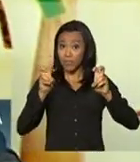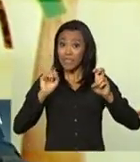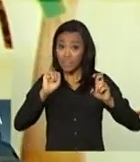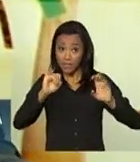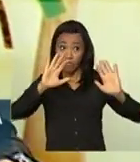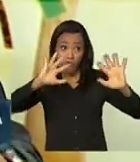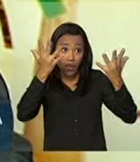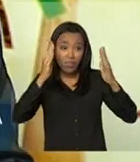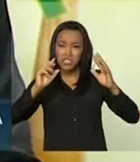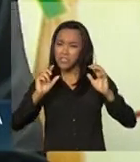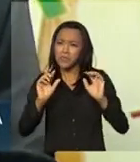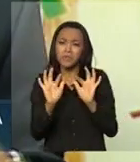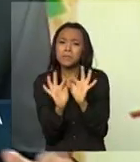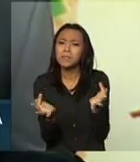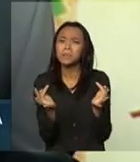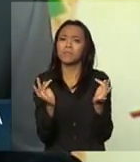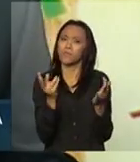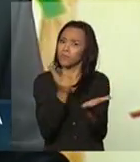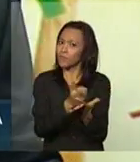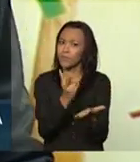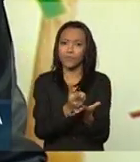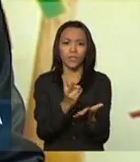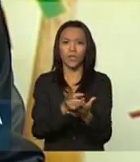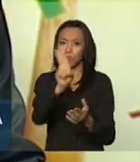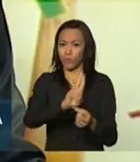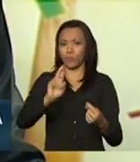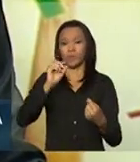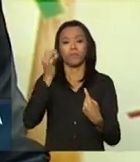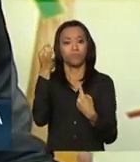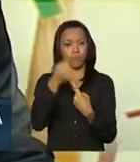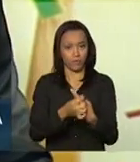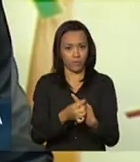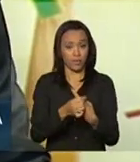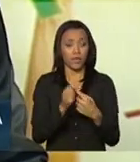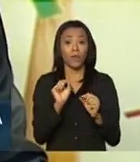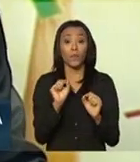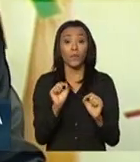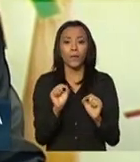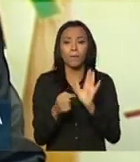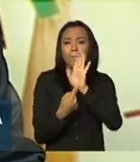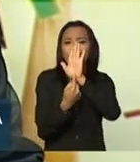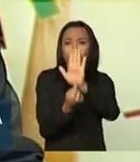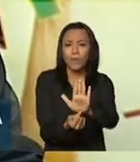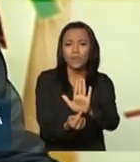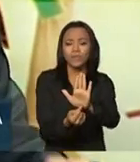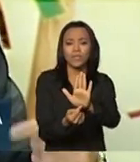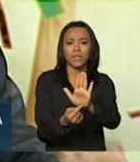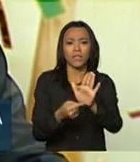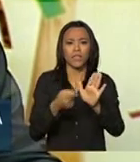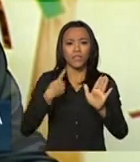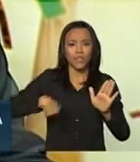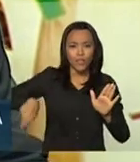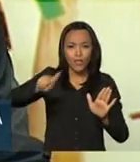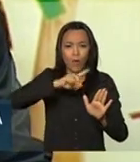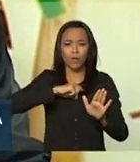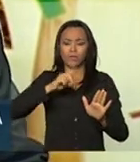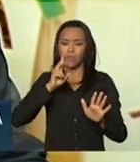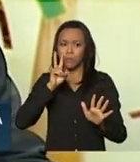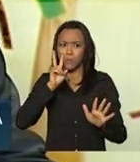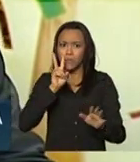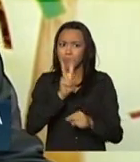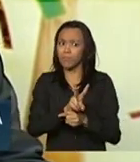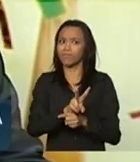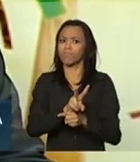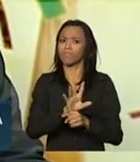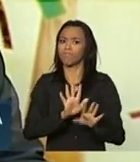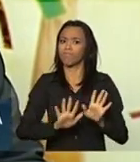festa, festaço ou festinha, use sempre camisinha, ela nos reporta à necessidade de estarmos vigilantes, né?